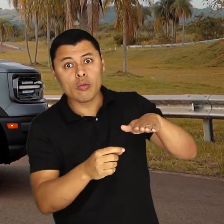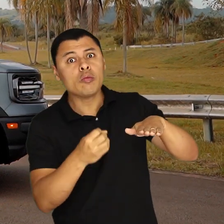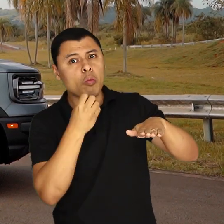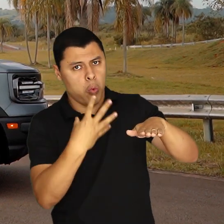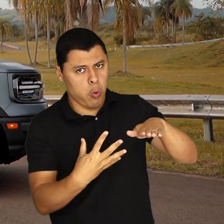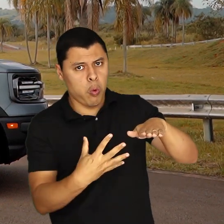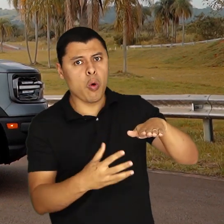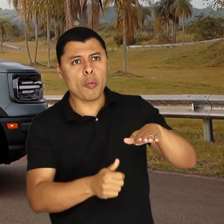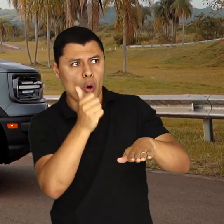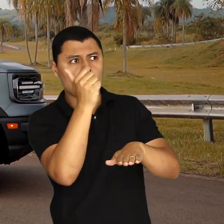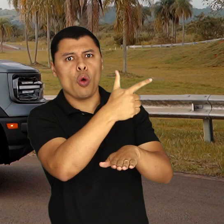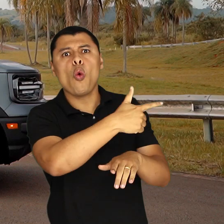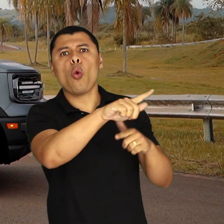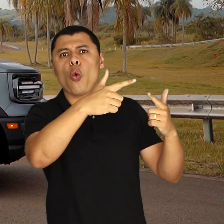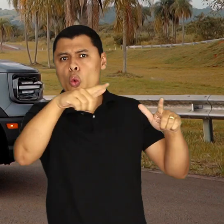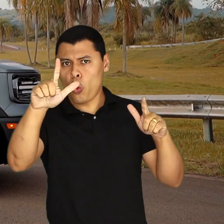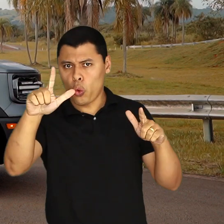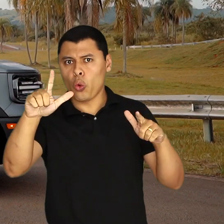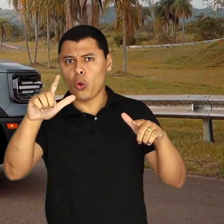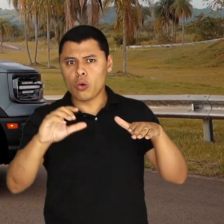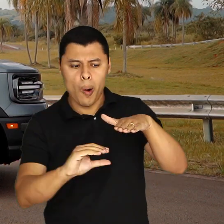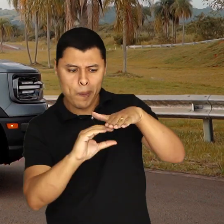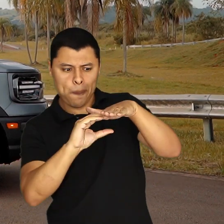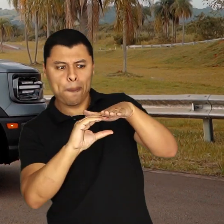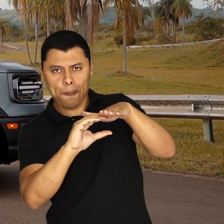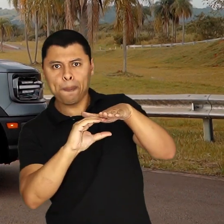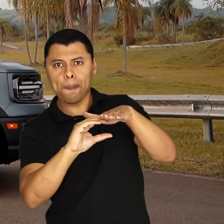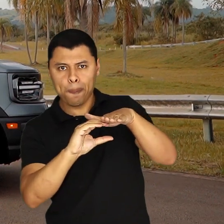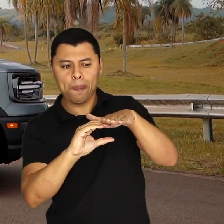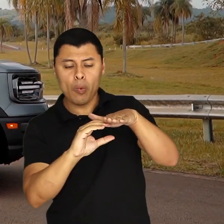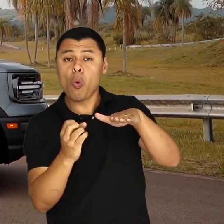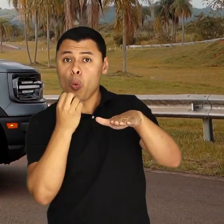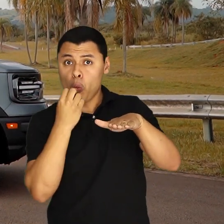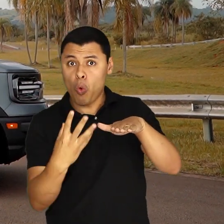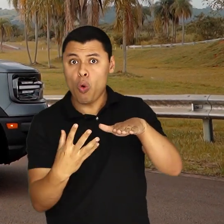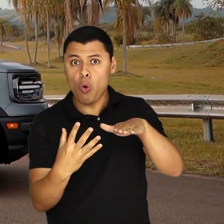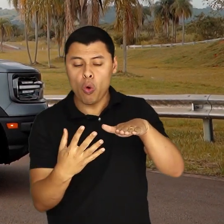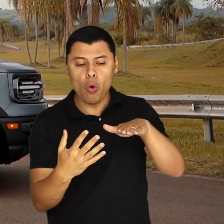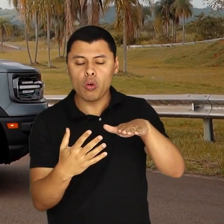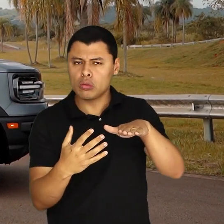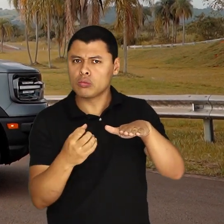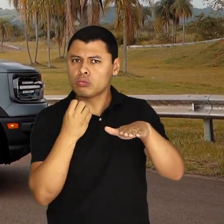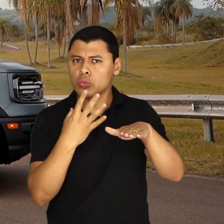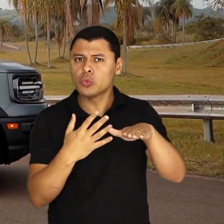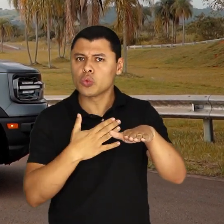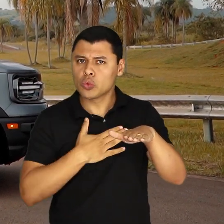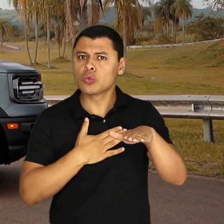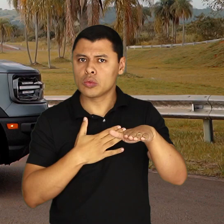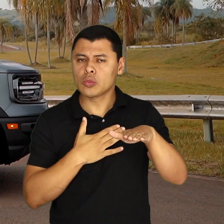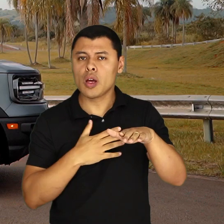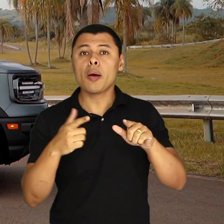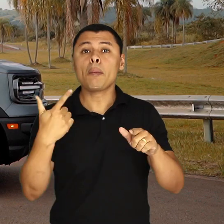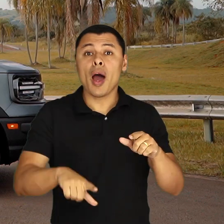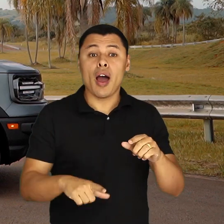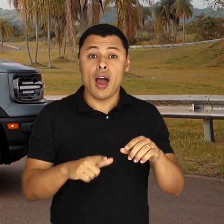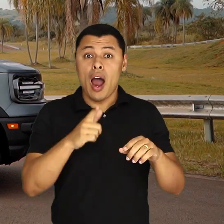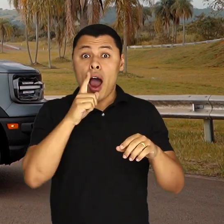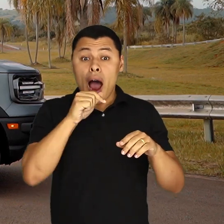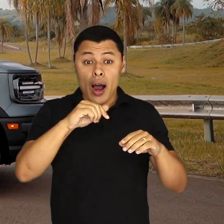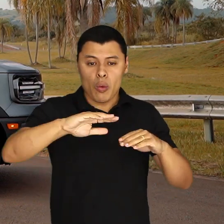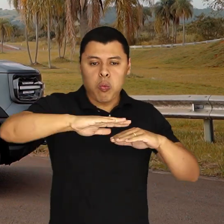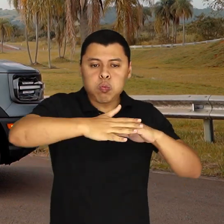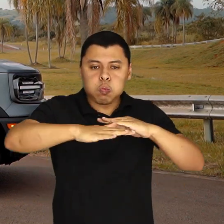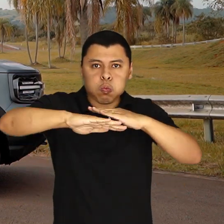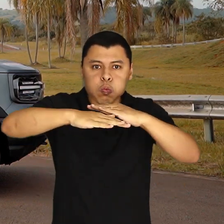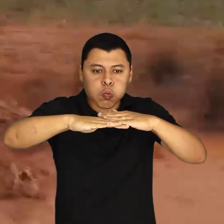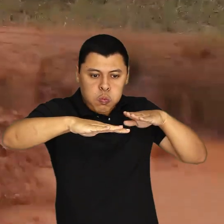dados realmente está muito acima dos outros, ou significativamente acima. Essa altura livre do solo está mais ou menos ali na média. Capacidade de imersão, a gente está